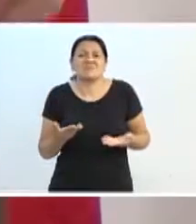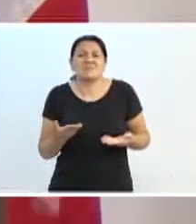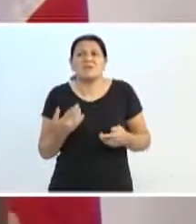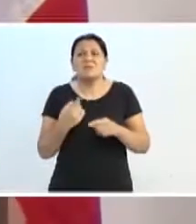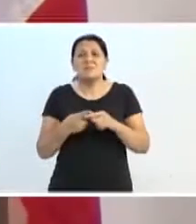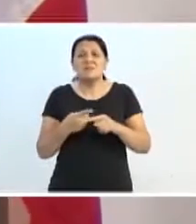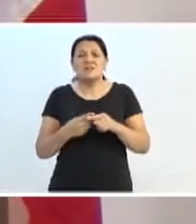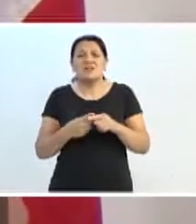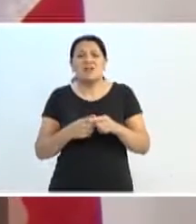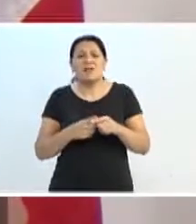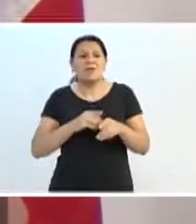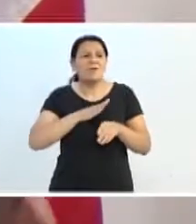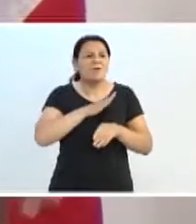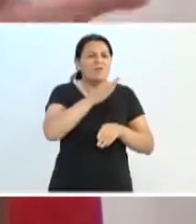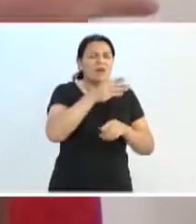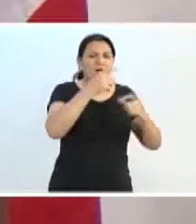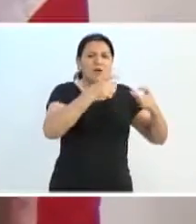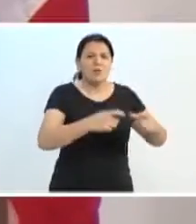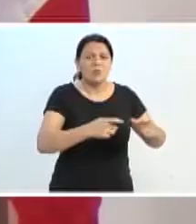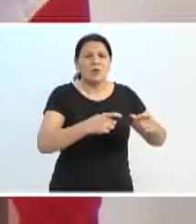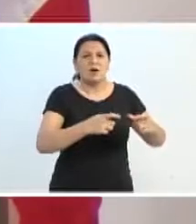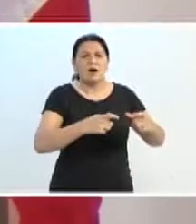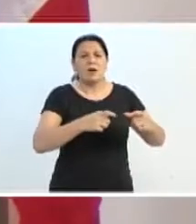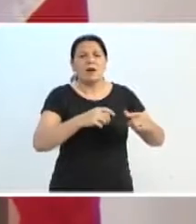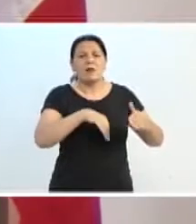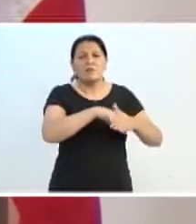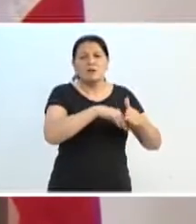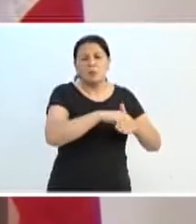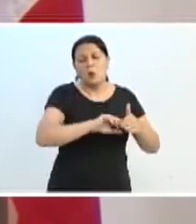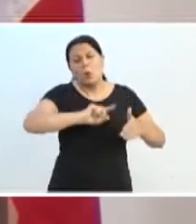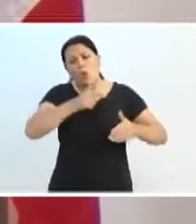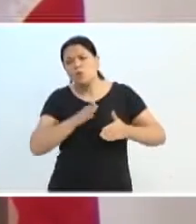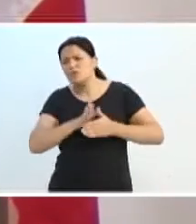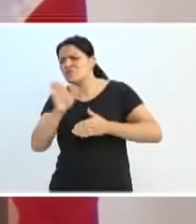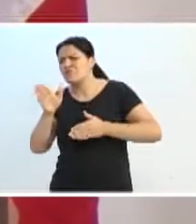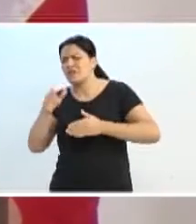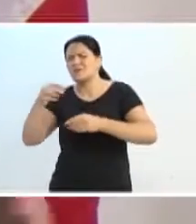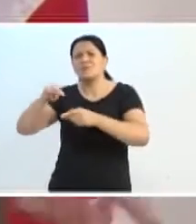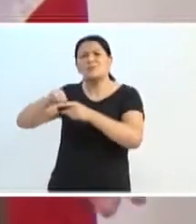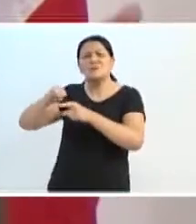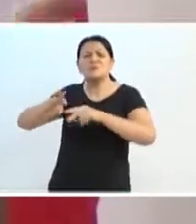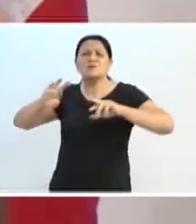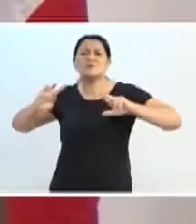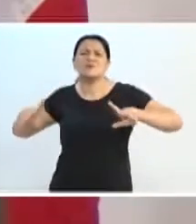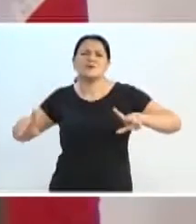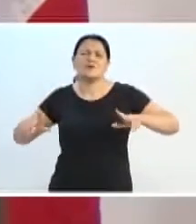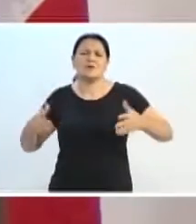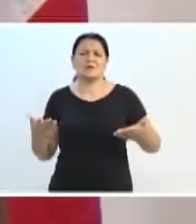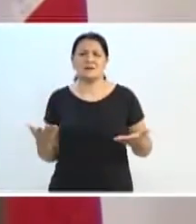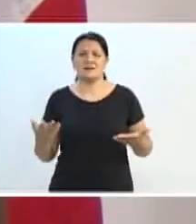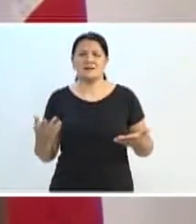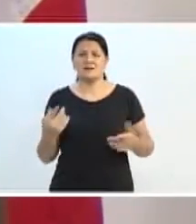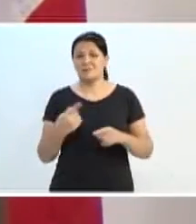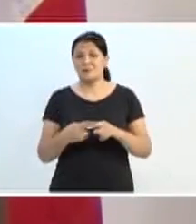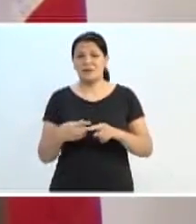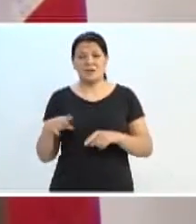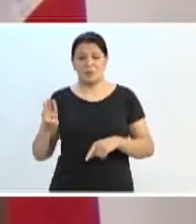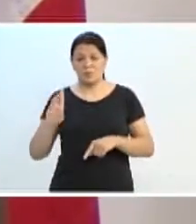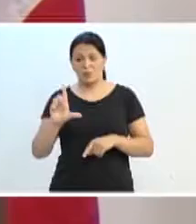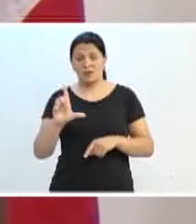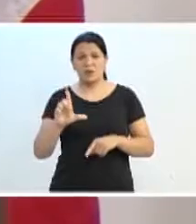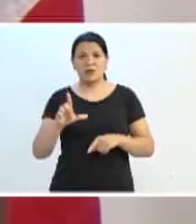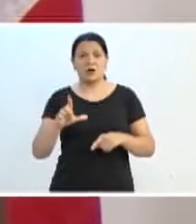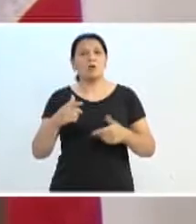quadra com medidas oficiais. Em outro momento, o vereador alemão destacou a visita feita à nova sede da